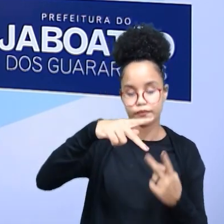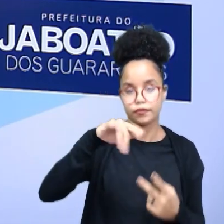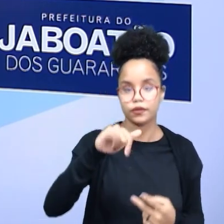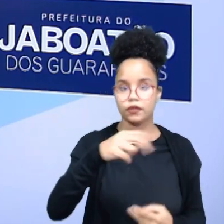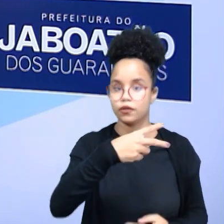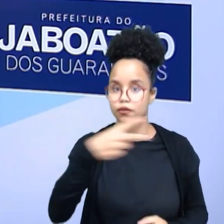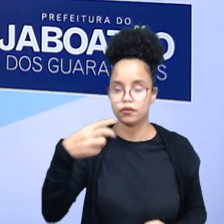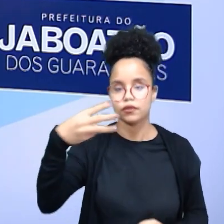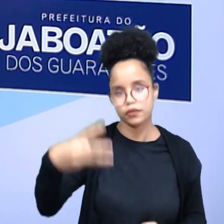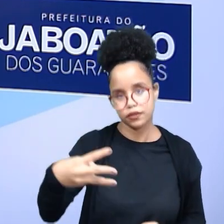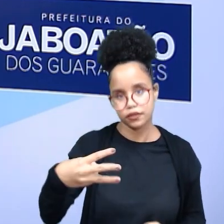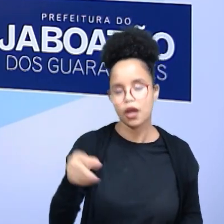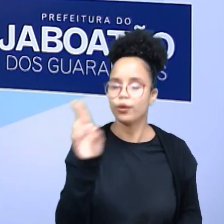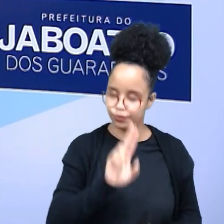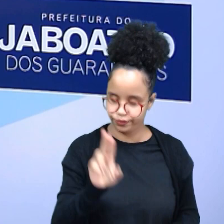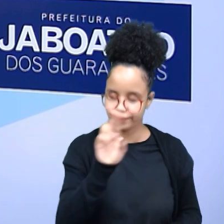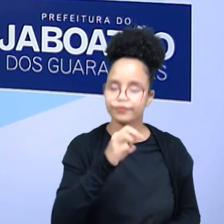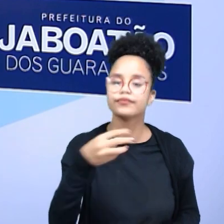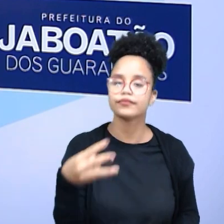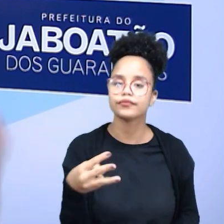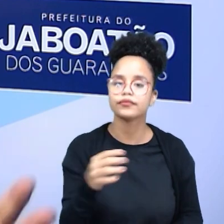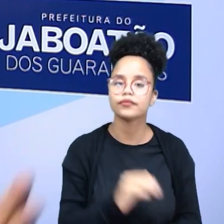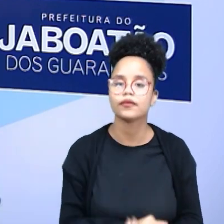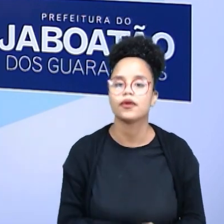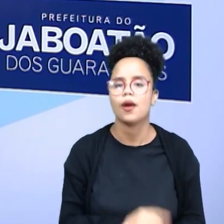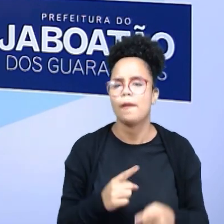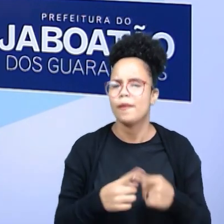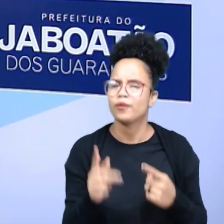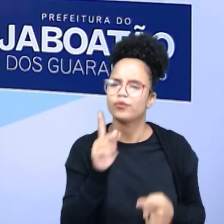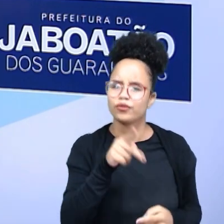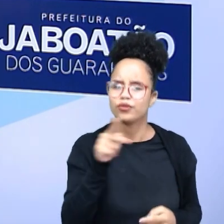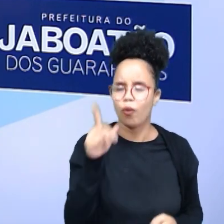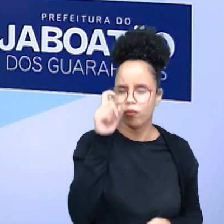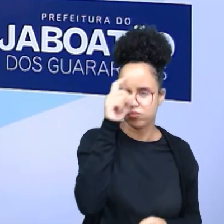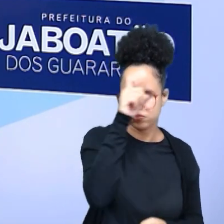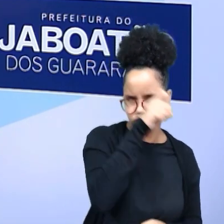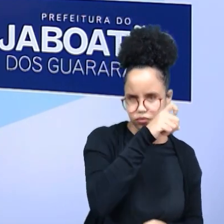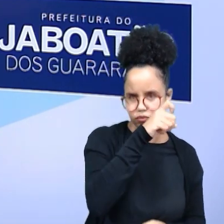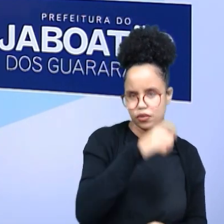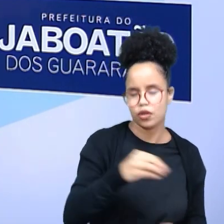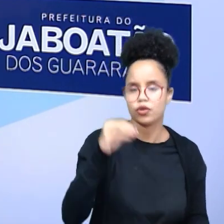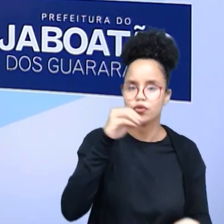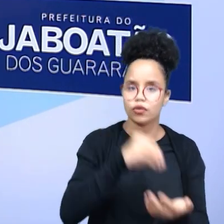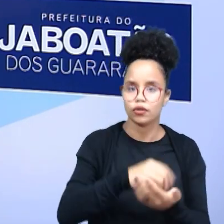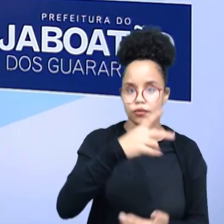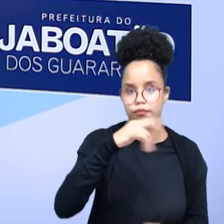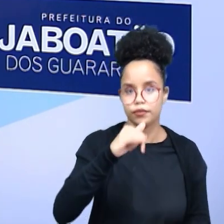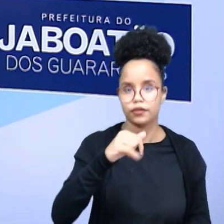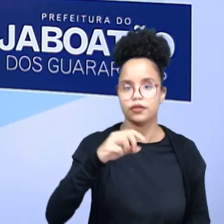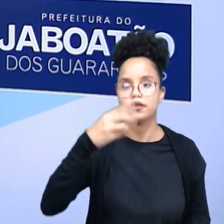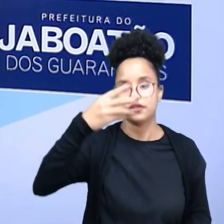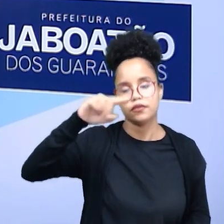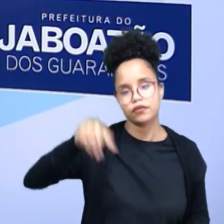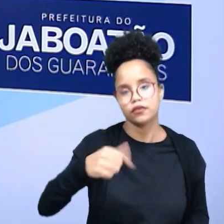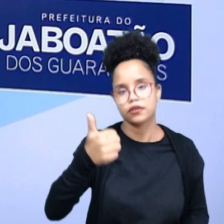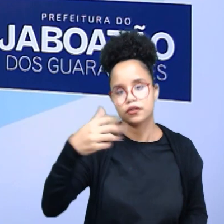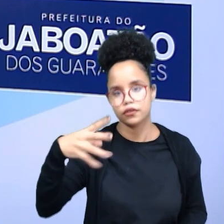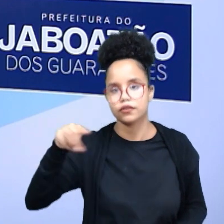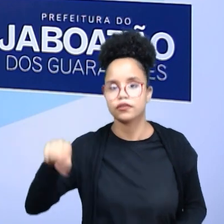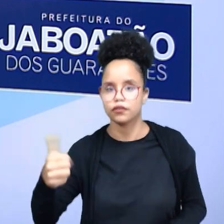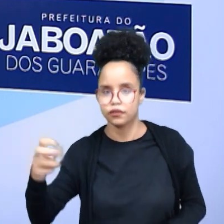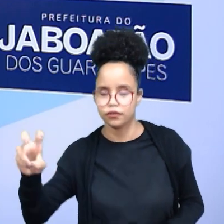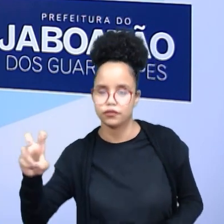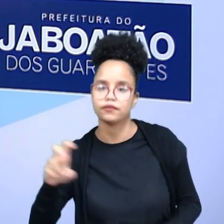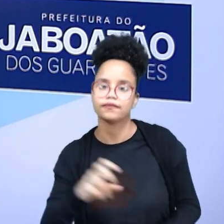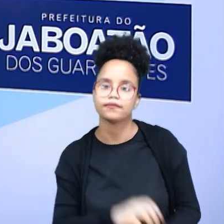isso né então você usa três aquele Professor malvado bota assim considere pi 3,14 15 aí você vai ter que